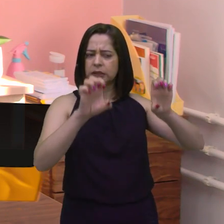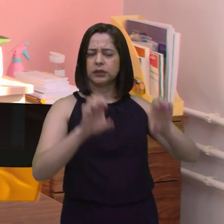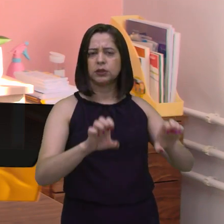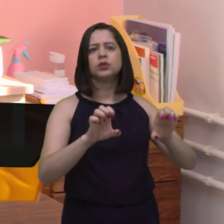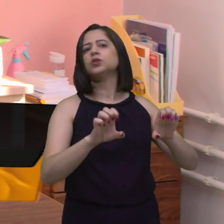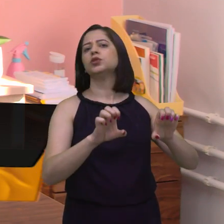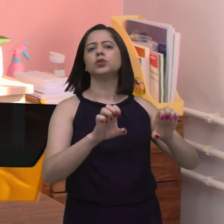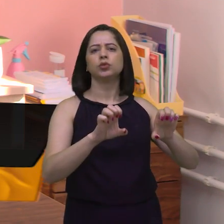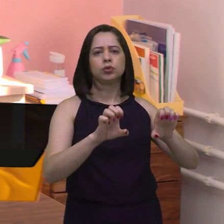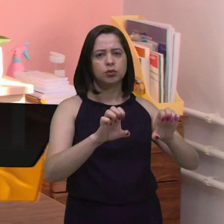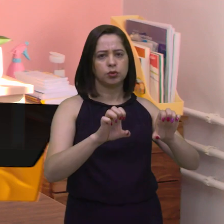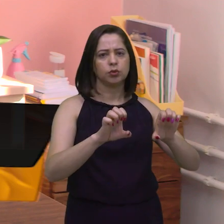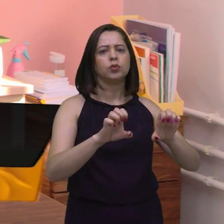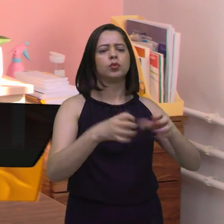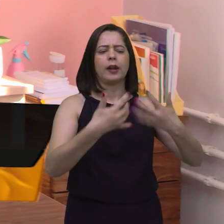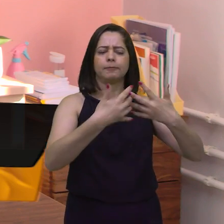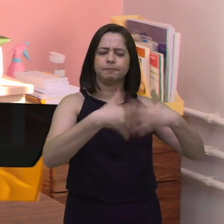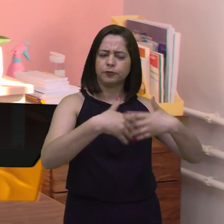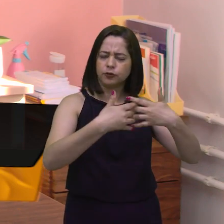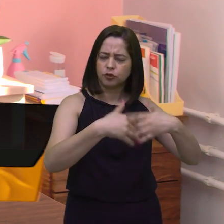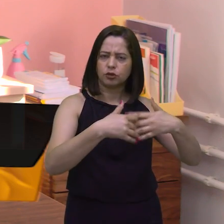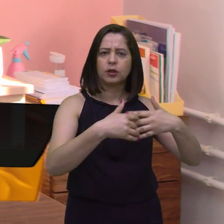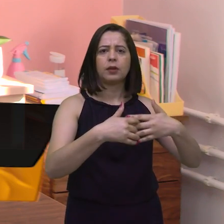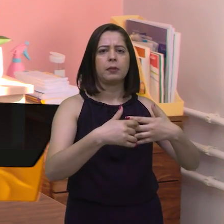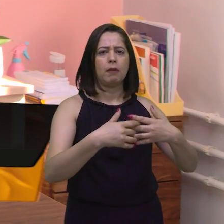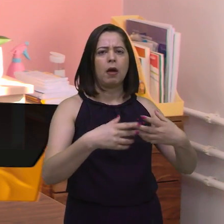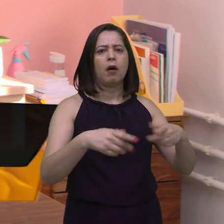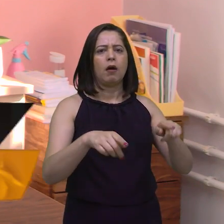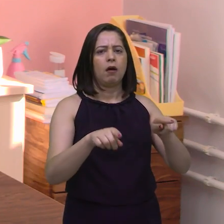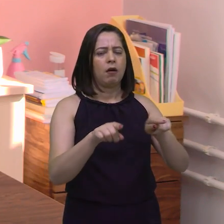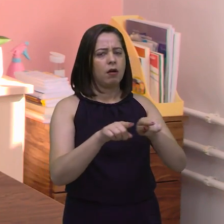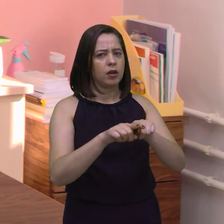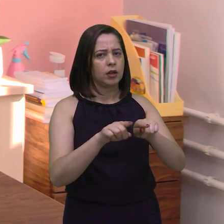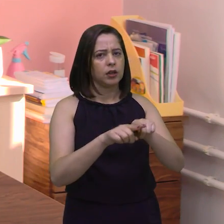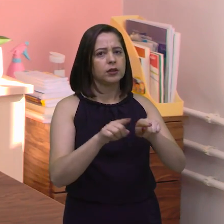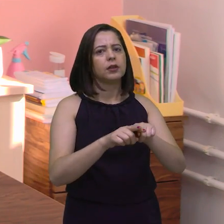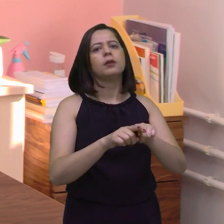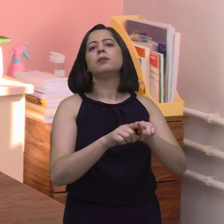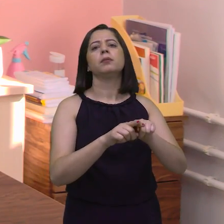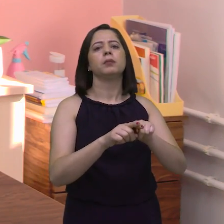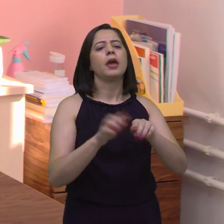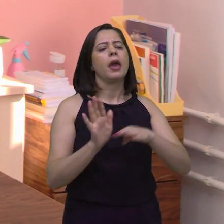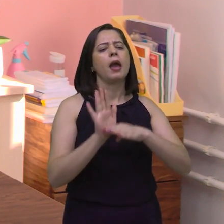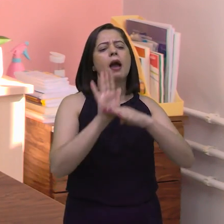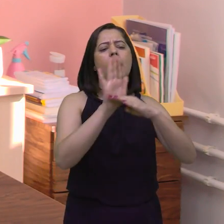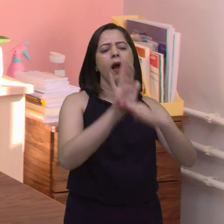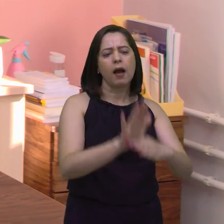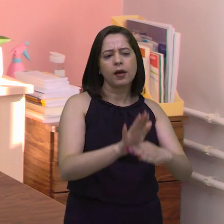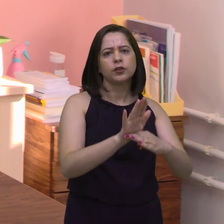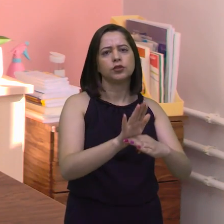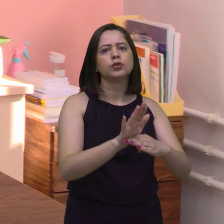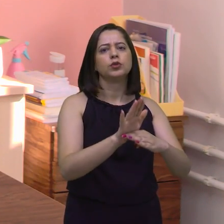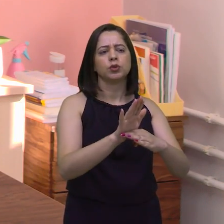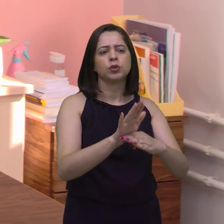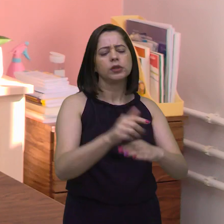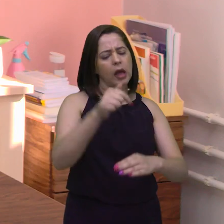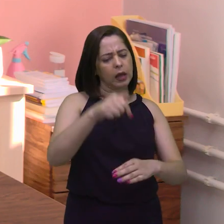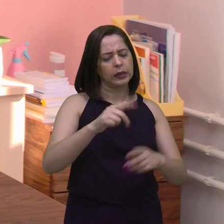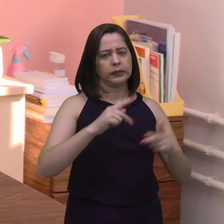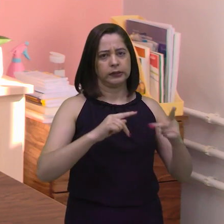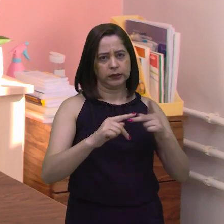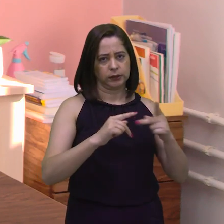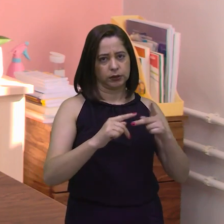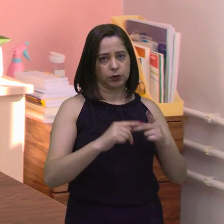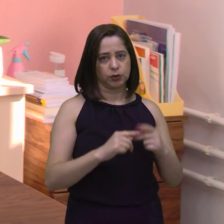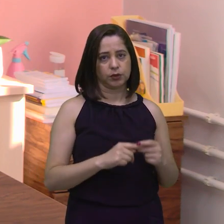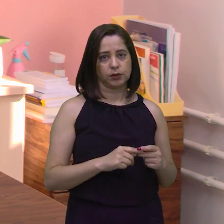estrutura para o funcionamento, né, e também para estar trabalhando a política no município, né,